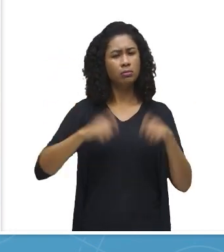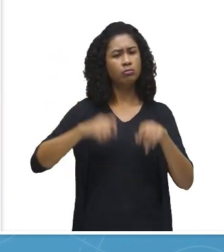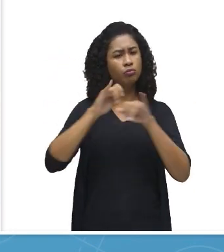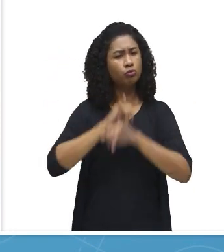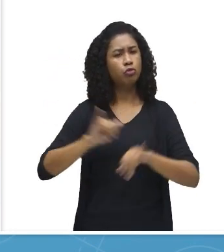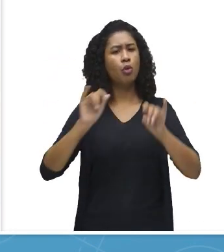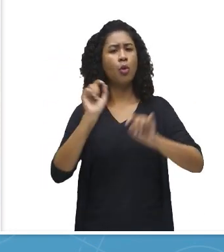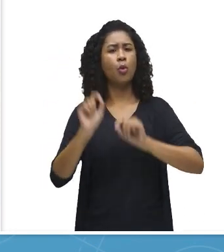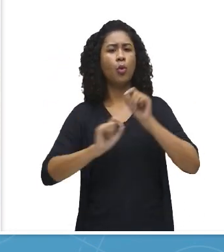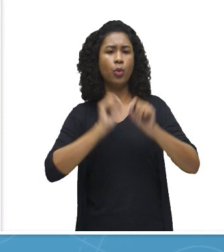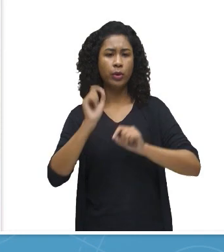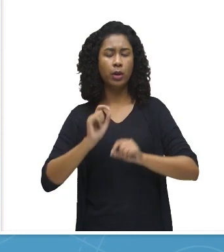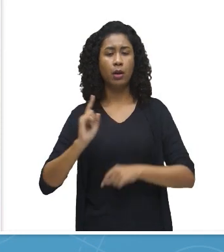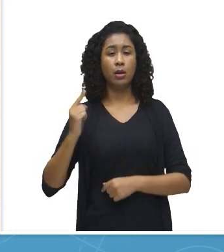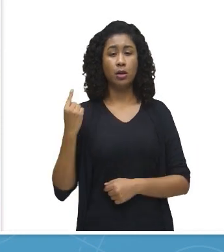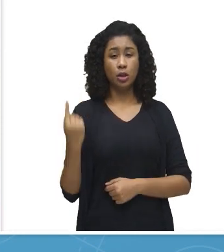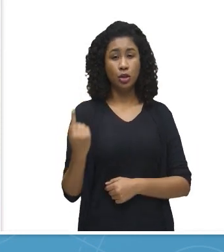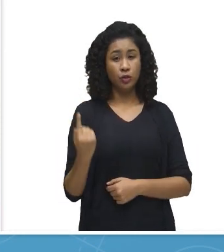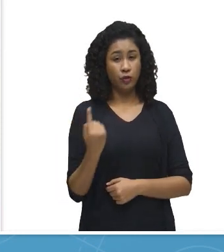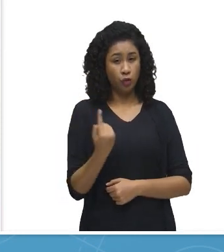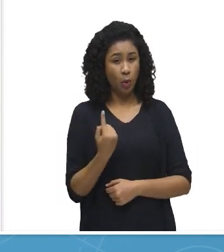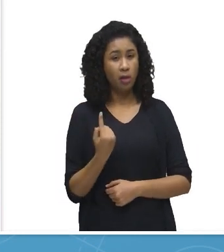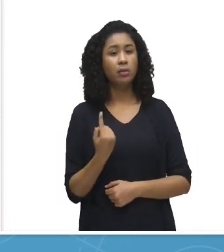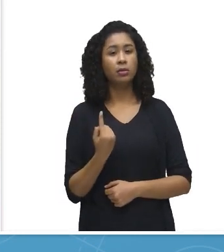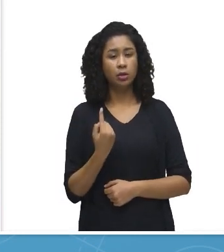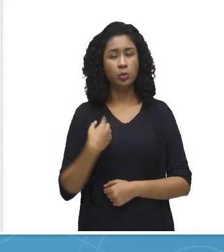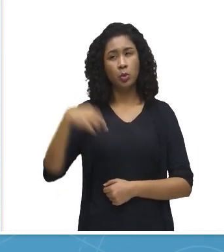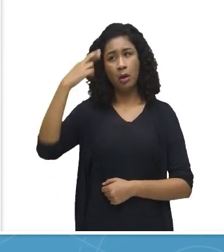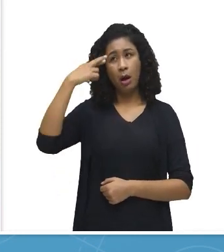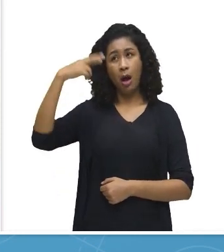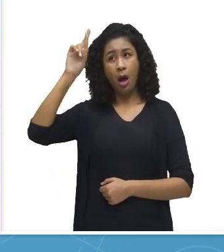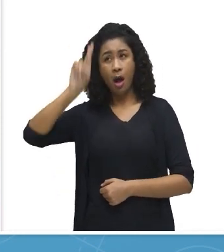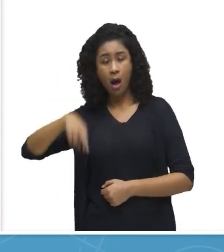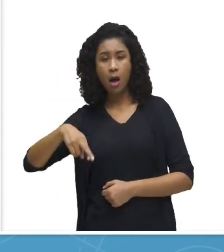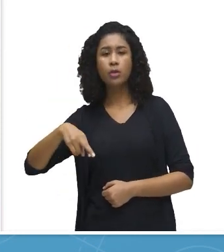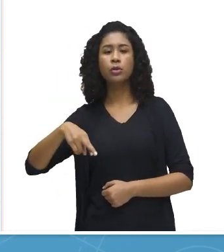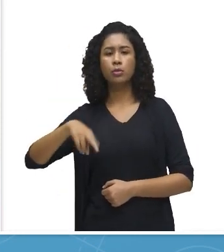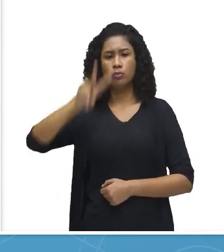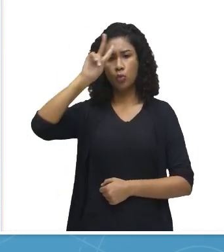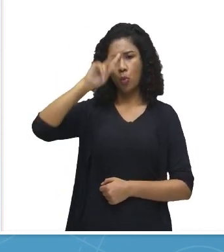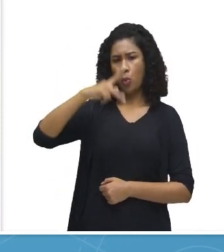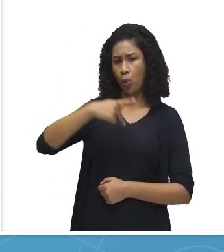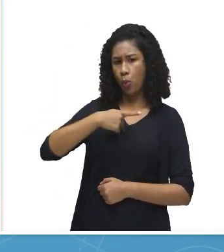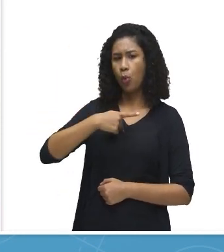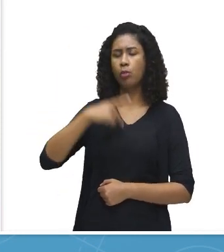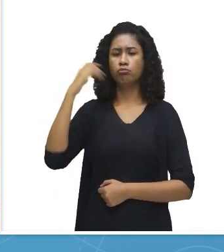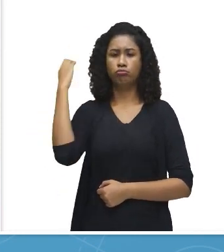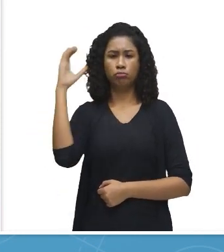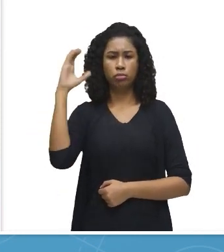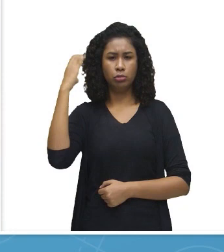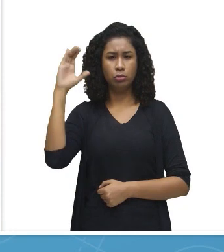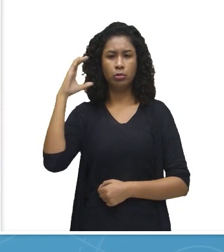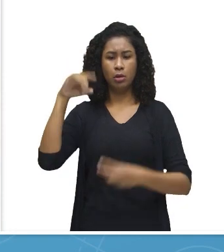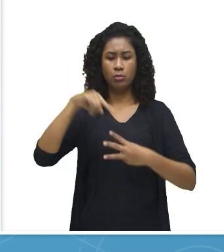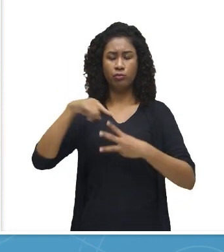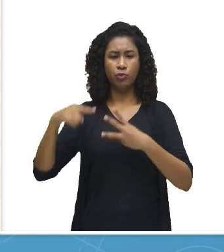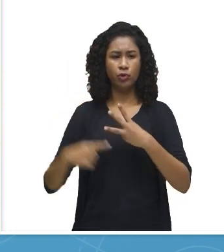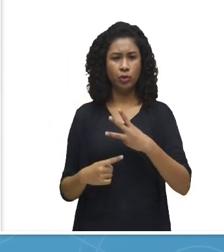o individualismo, o racionalismo e o cientificismo vão